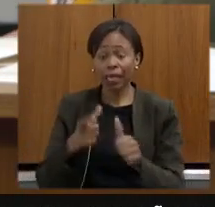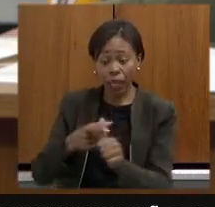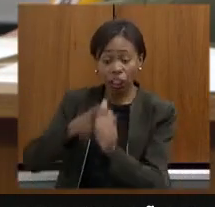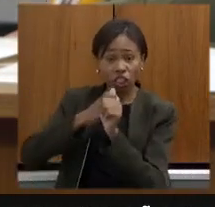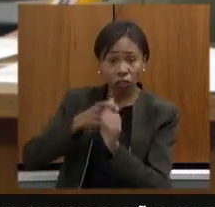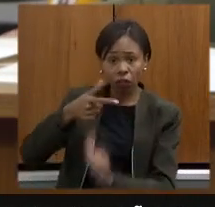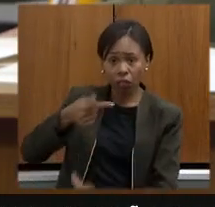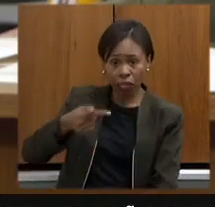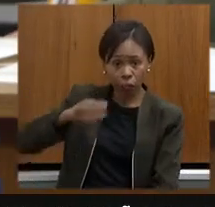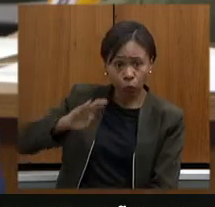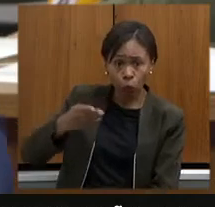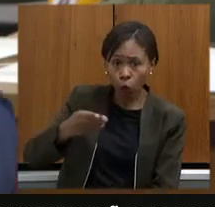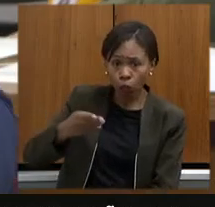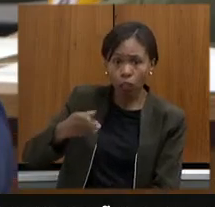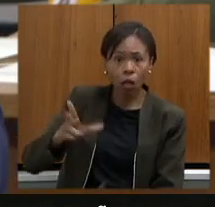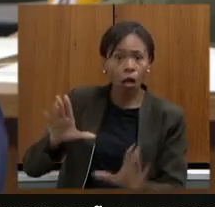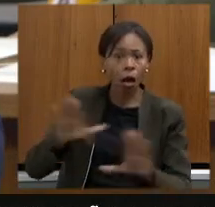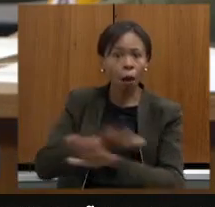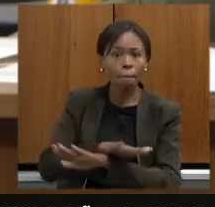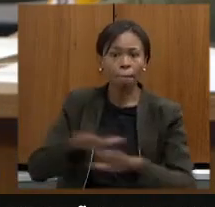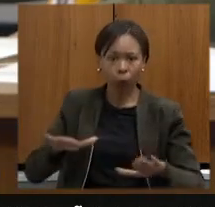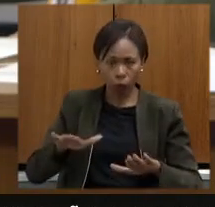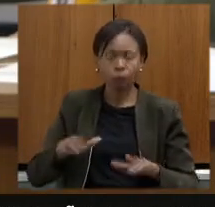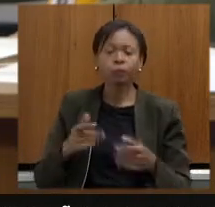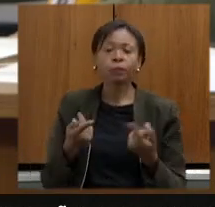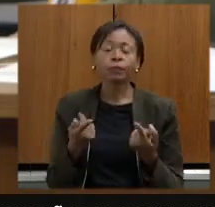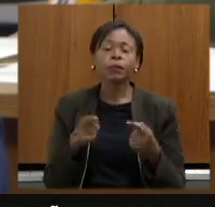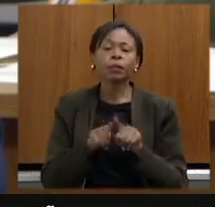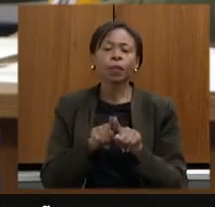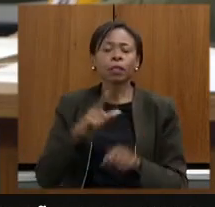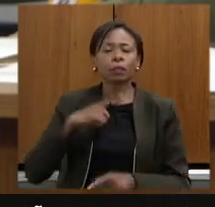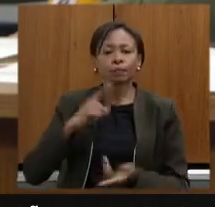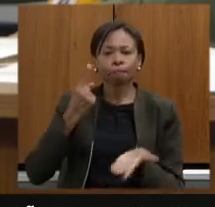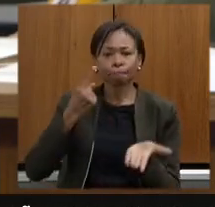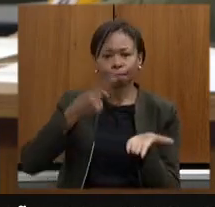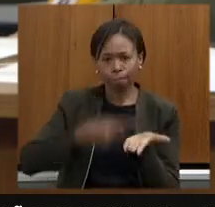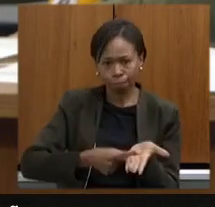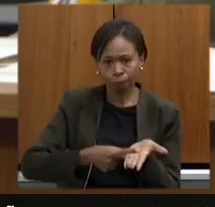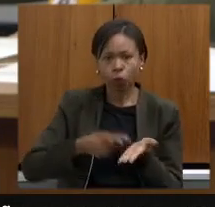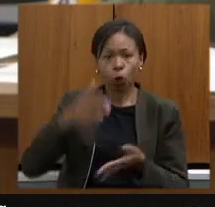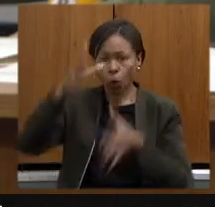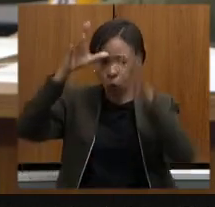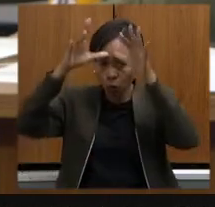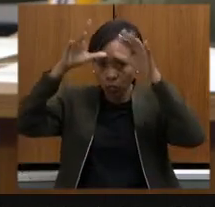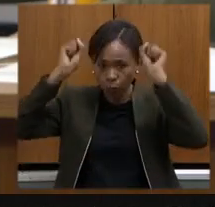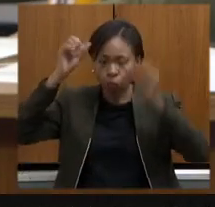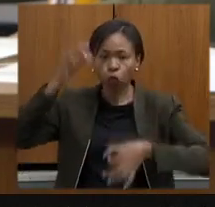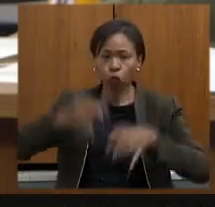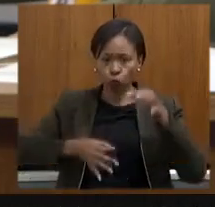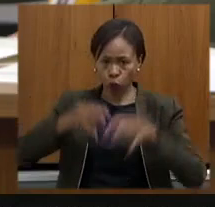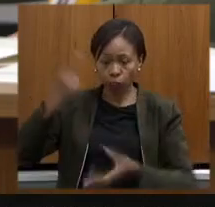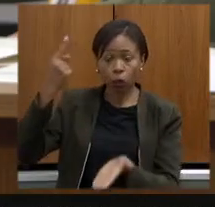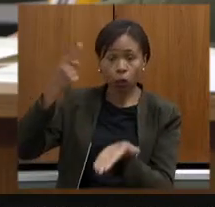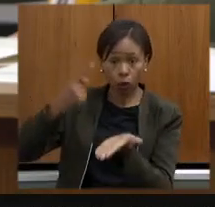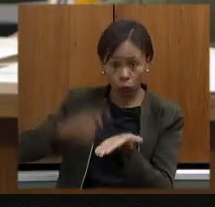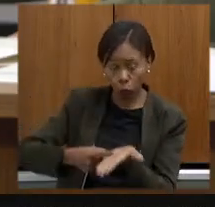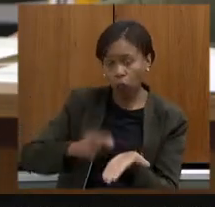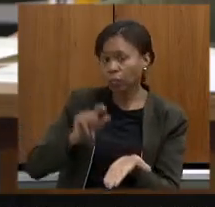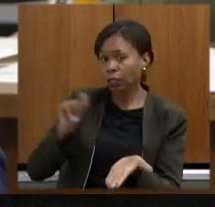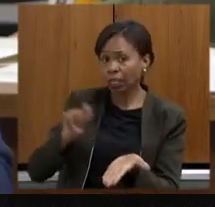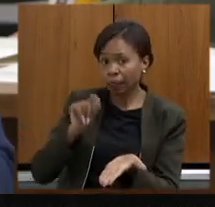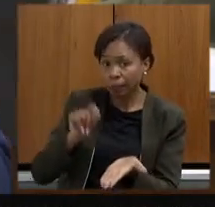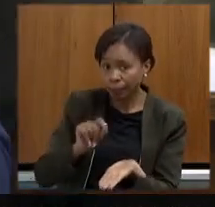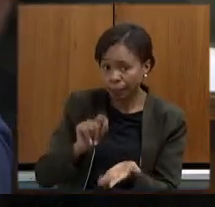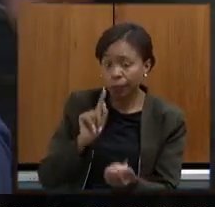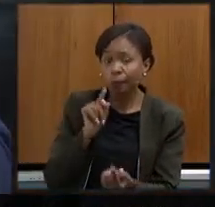não existe mais é também tem o acordo feito com Tribunal de Justiça de Minas Gerais para a